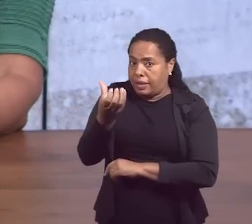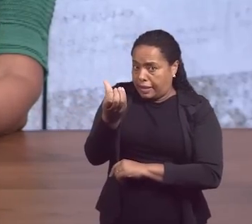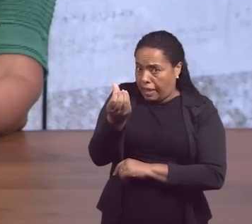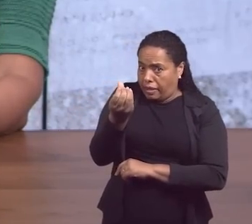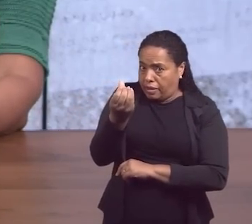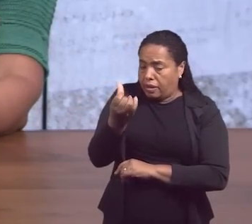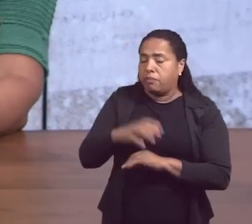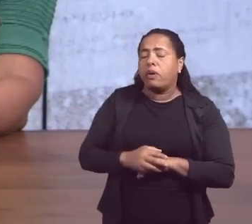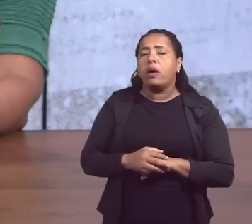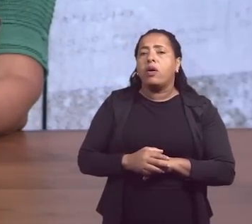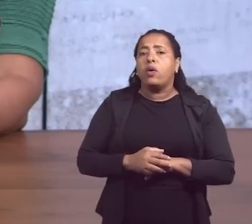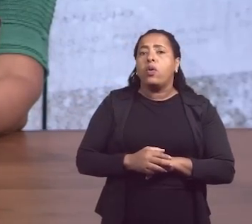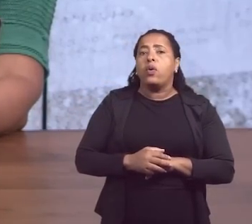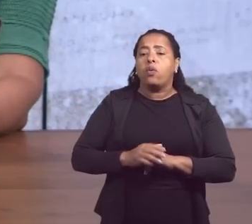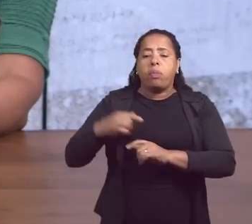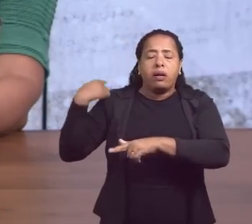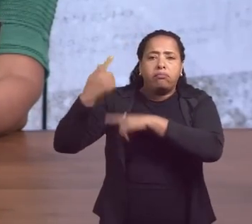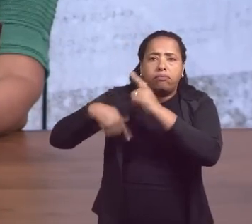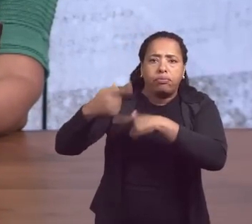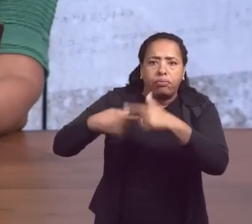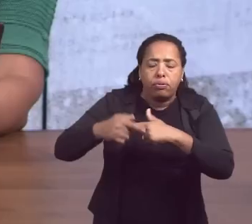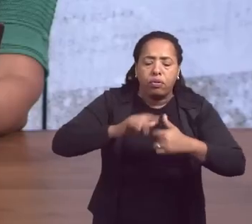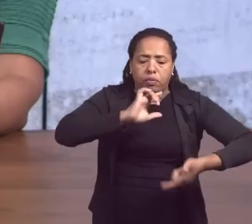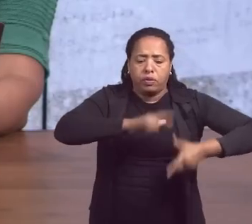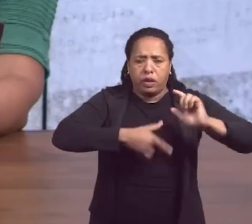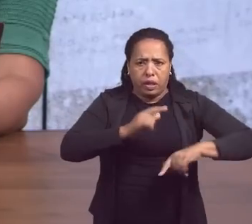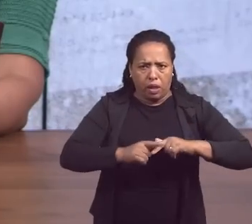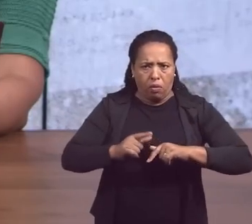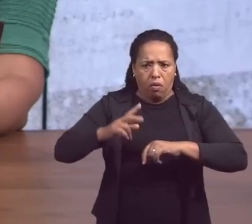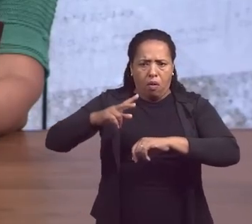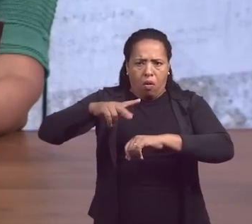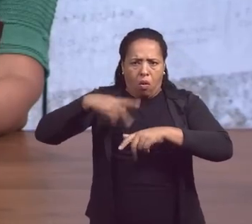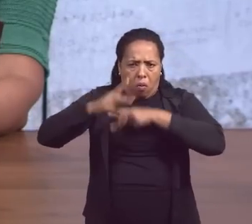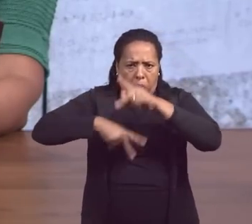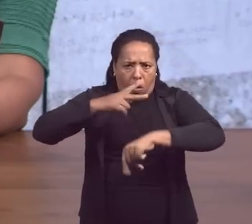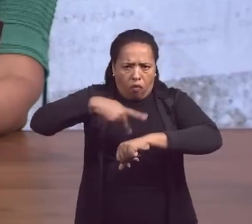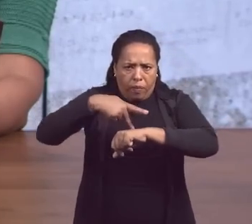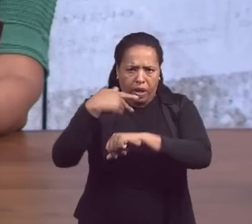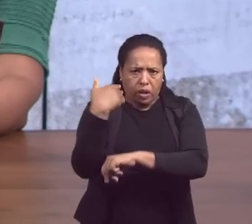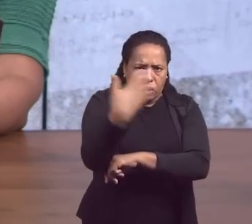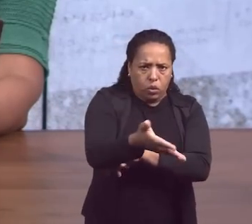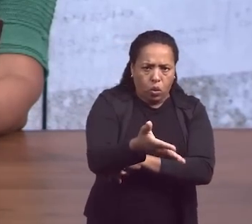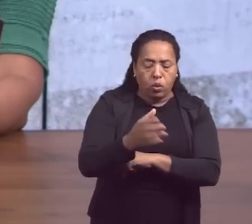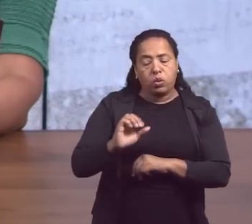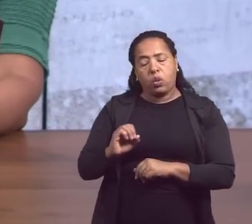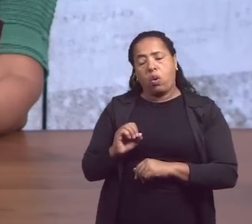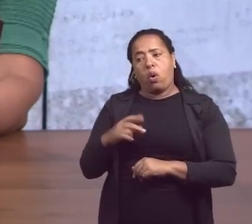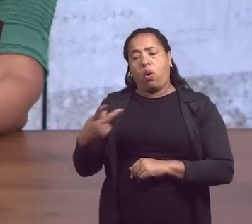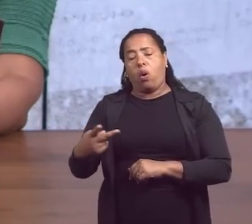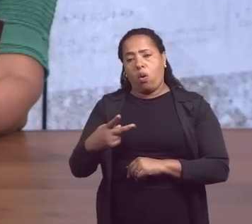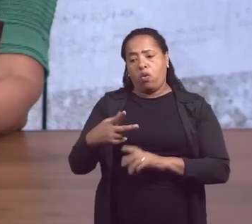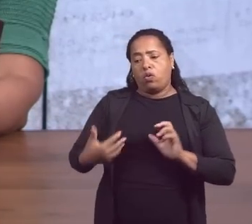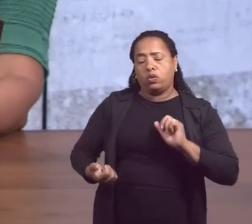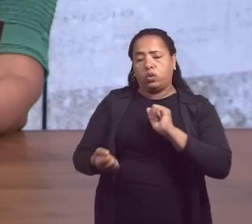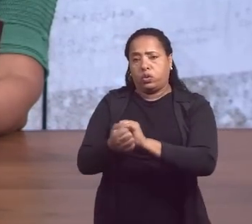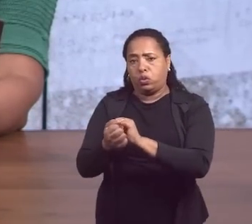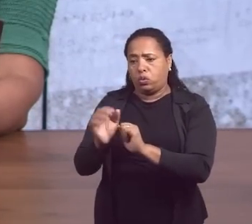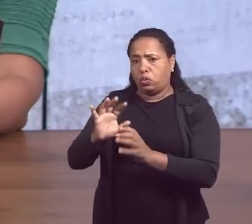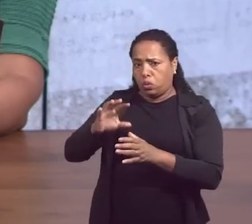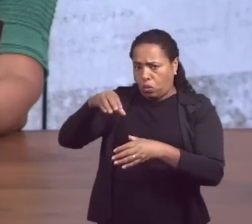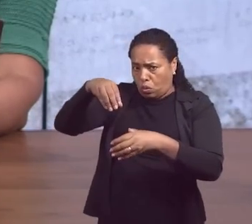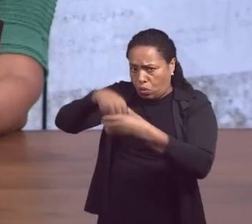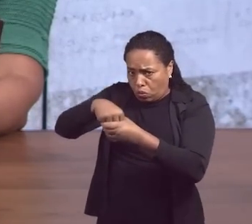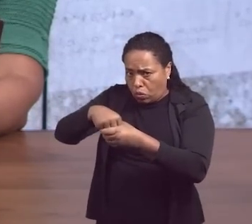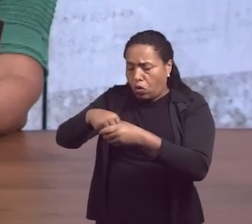os filhos de Israel, e para o estrangeiro, e para o que se hospedar no meio deles, para que ali